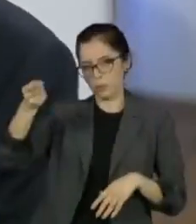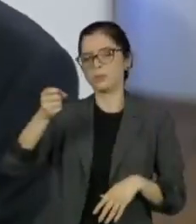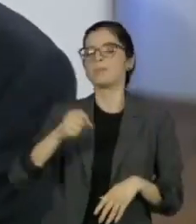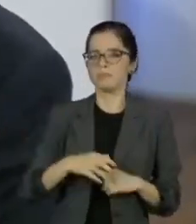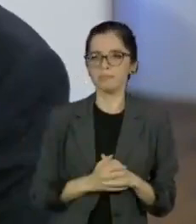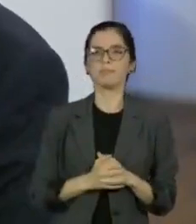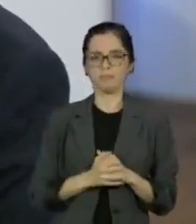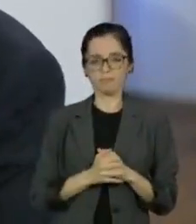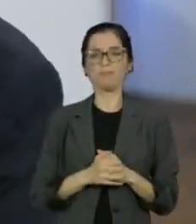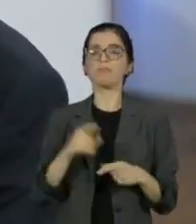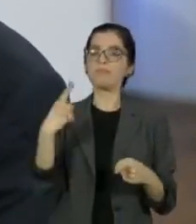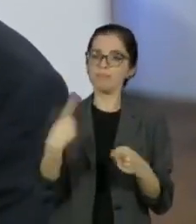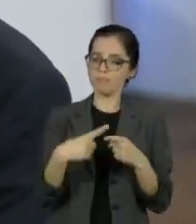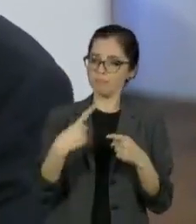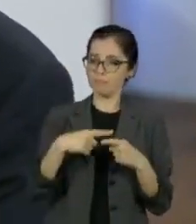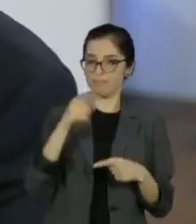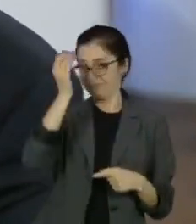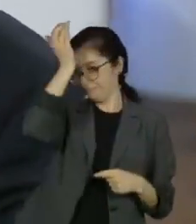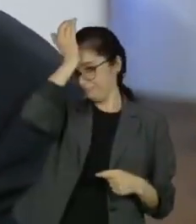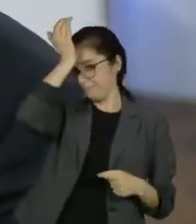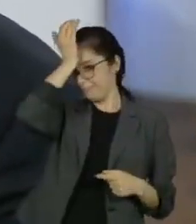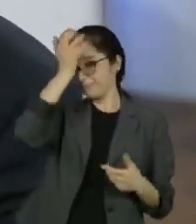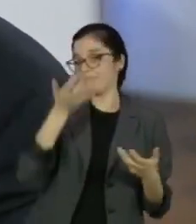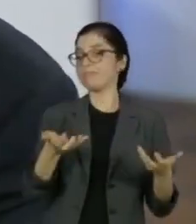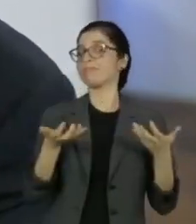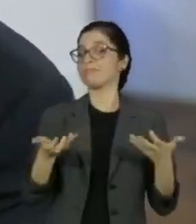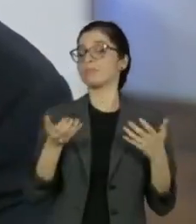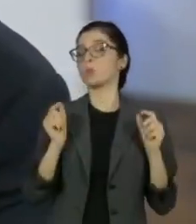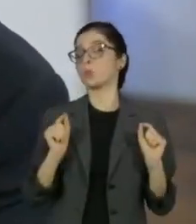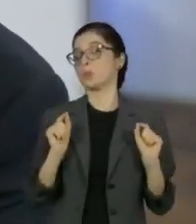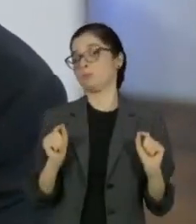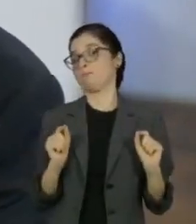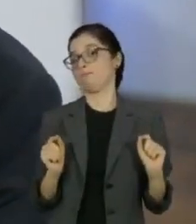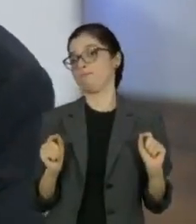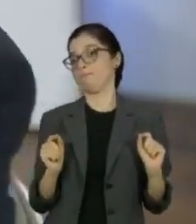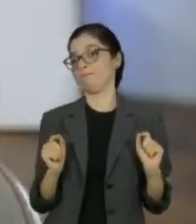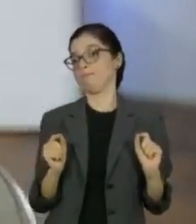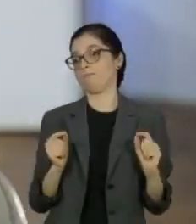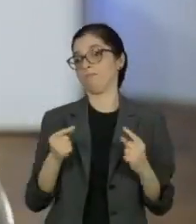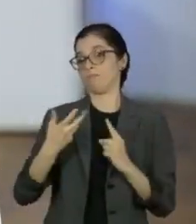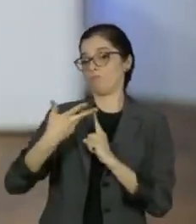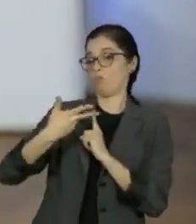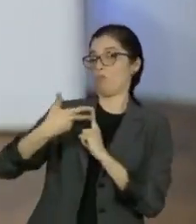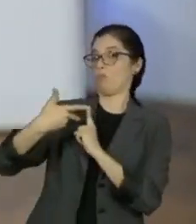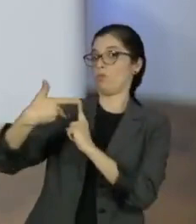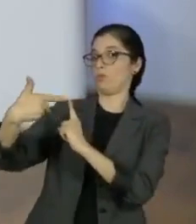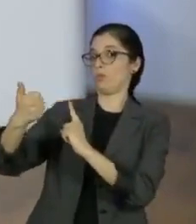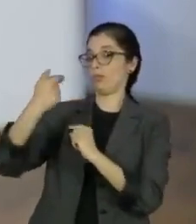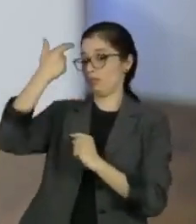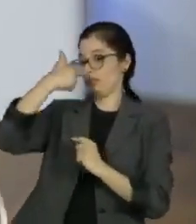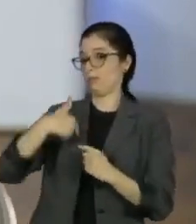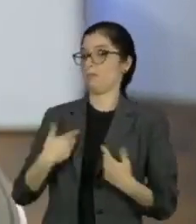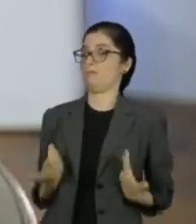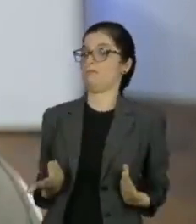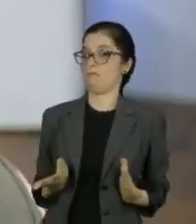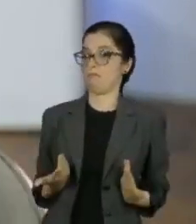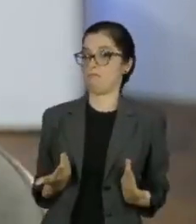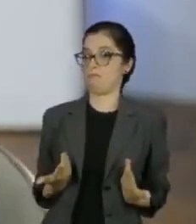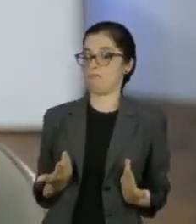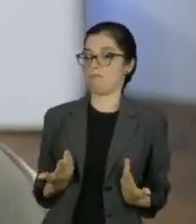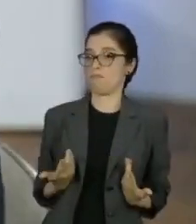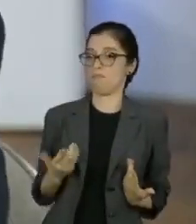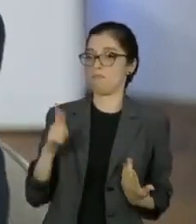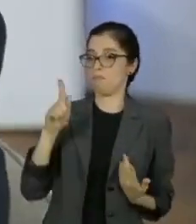me convencer que fizesse uma campanha do Haddad eu